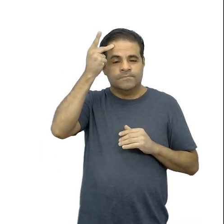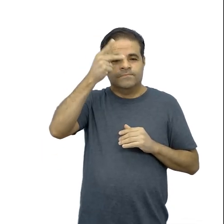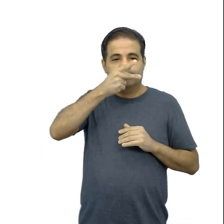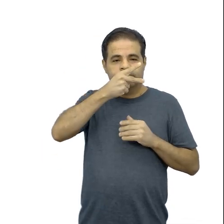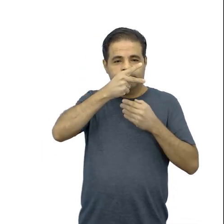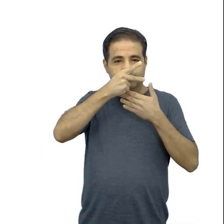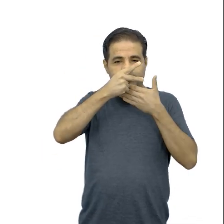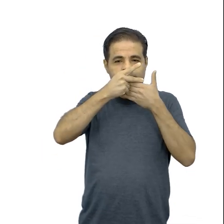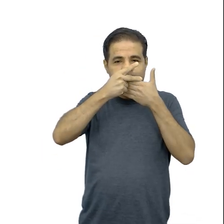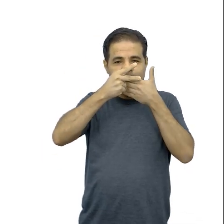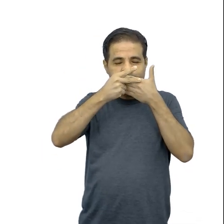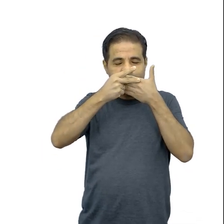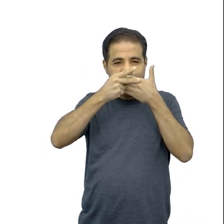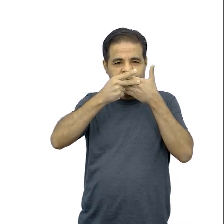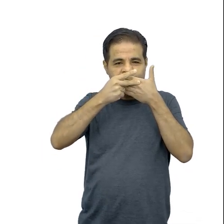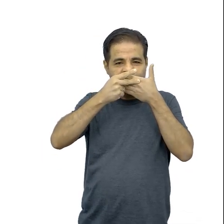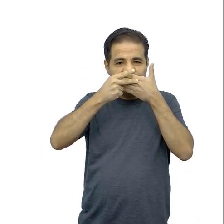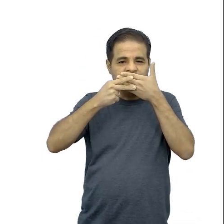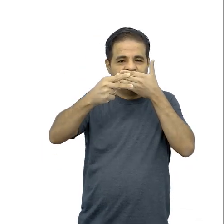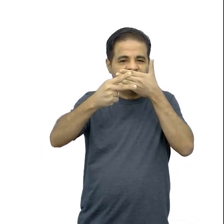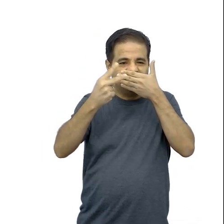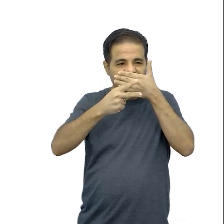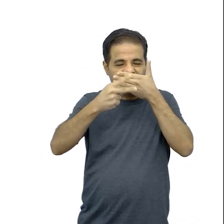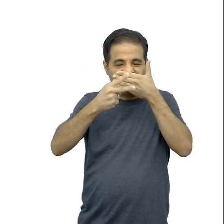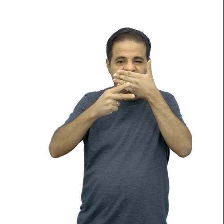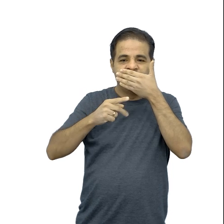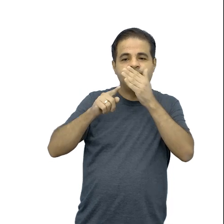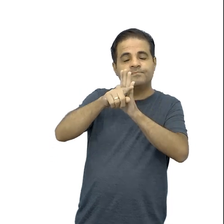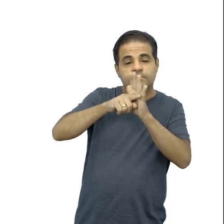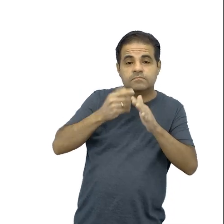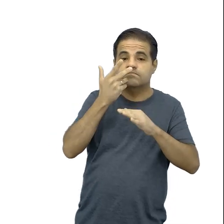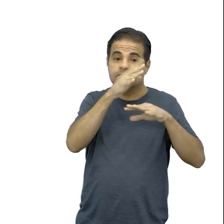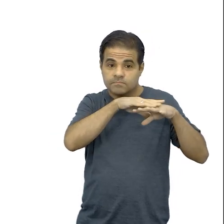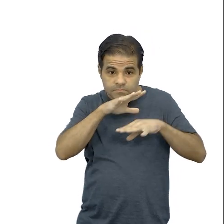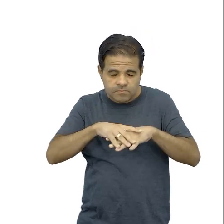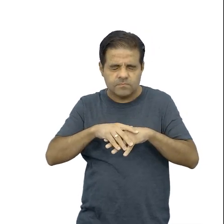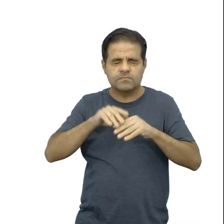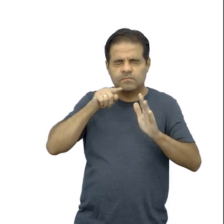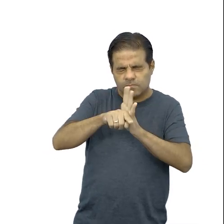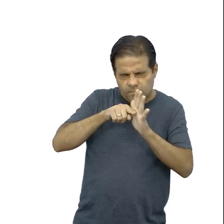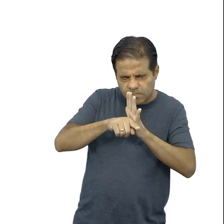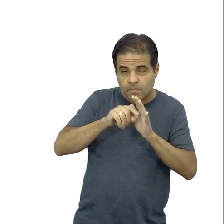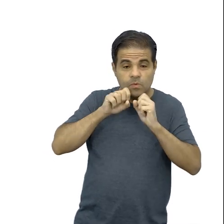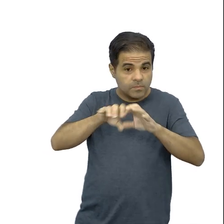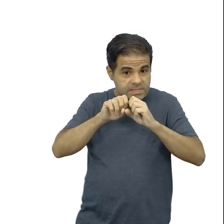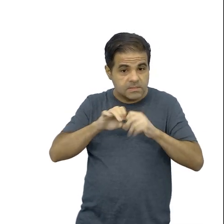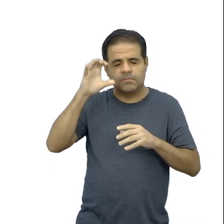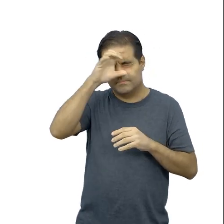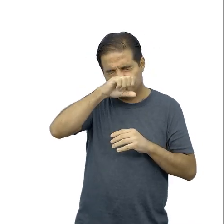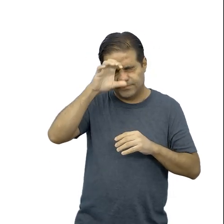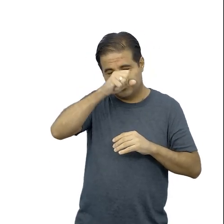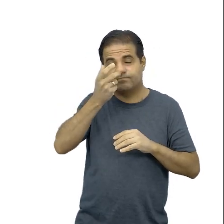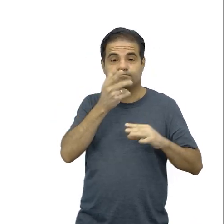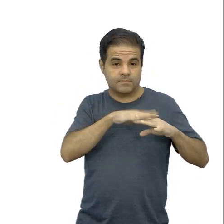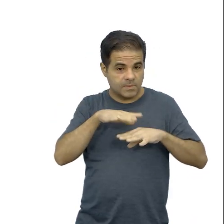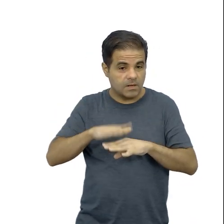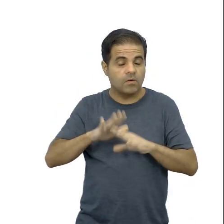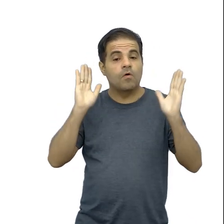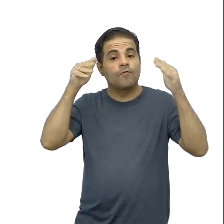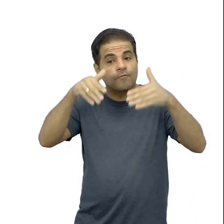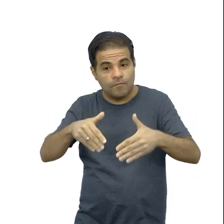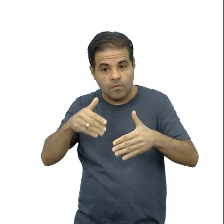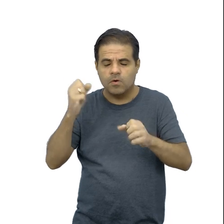segundo objetivo, refletir sobre a investigação matemática no ensino e aprendizagem de matemática, com foco